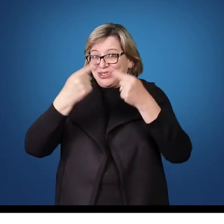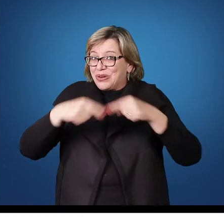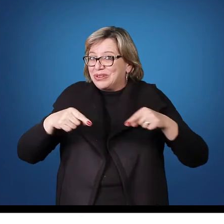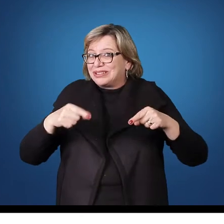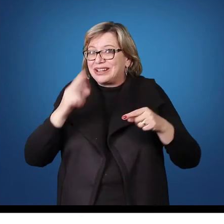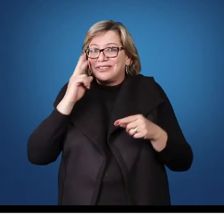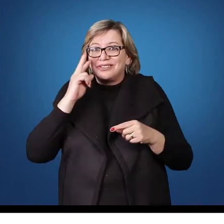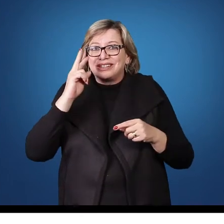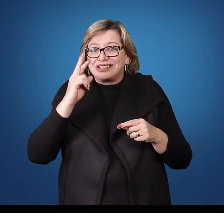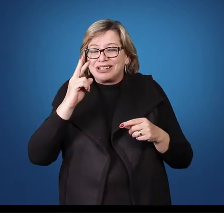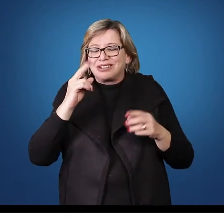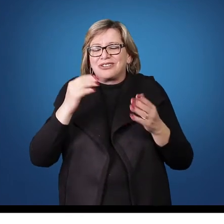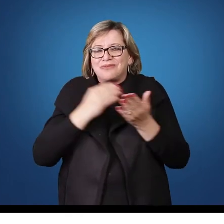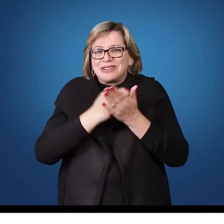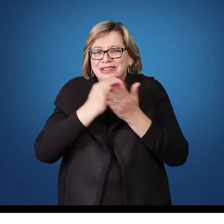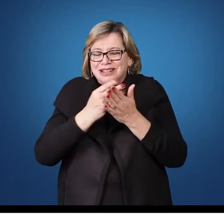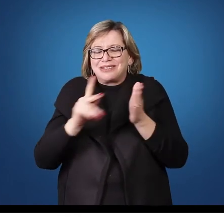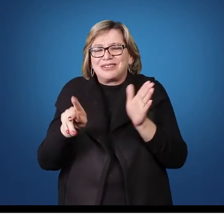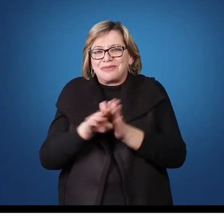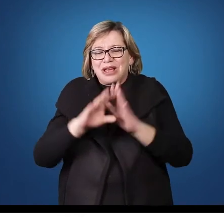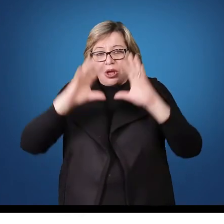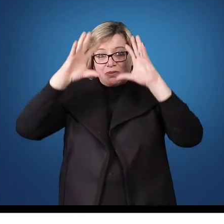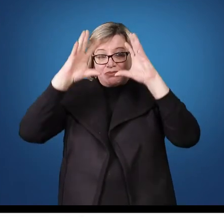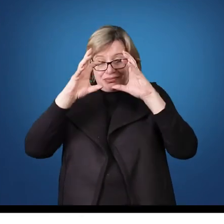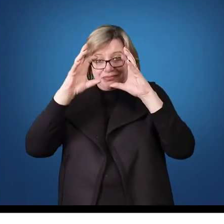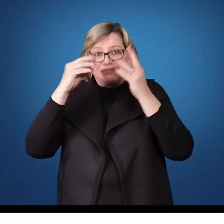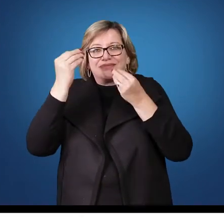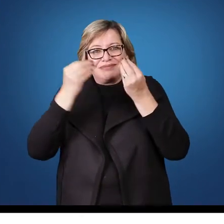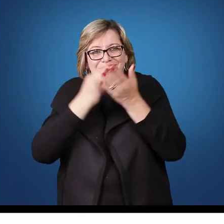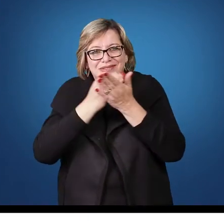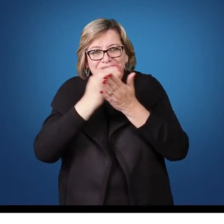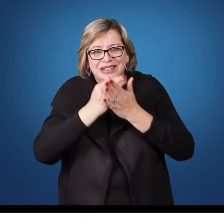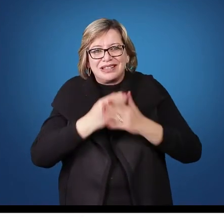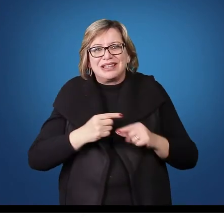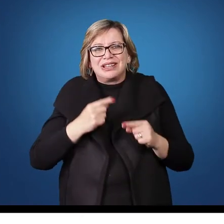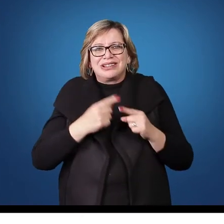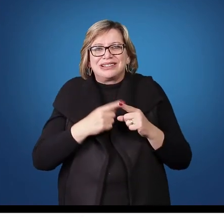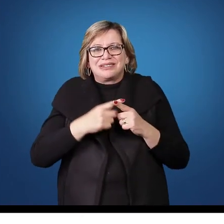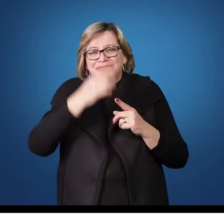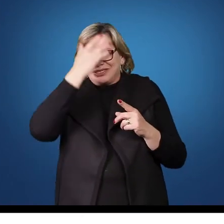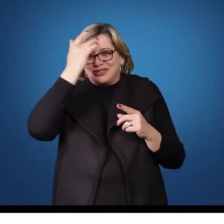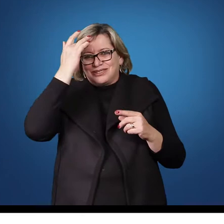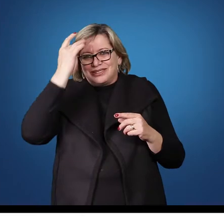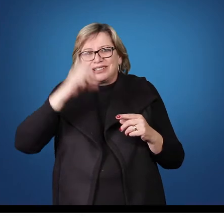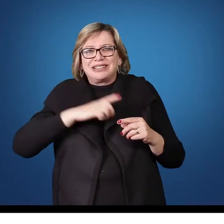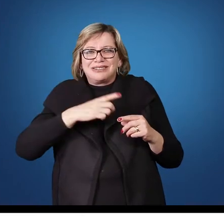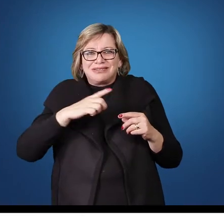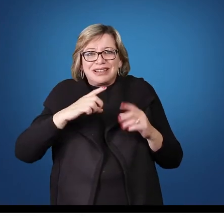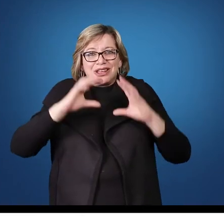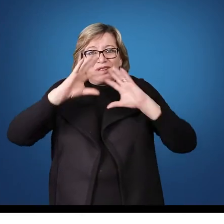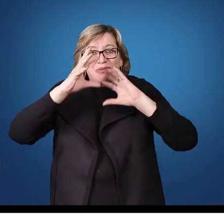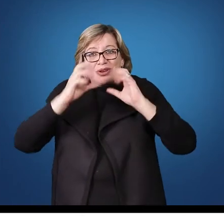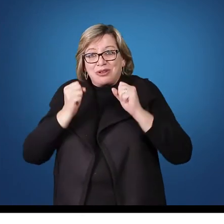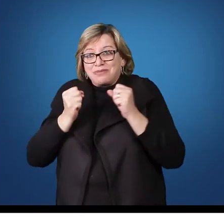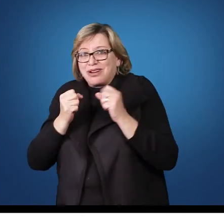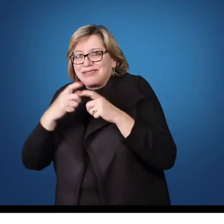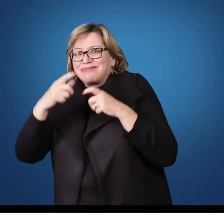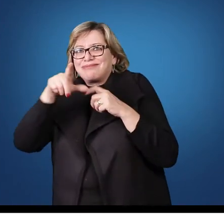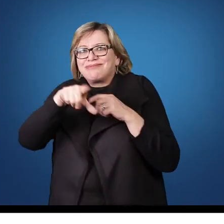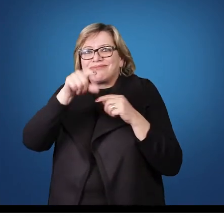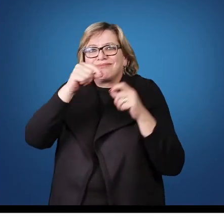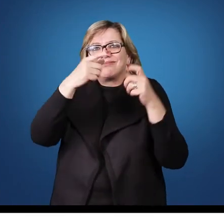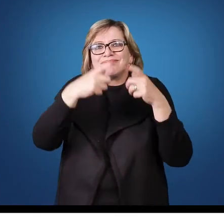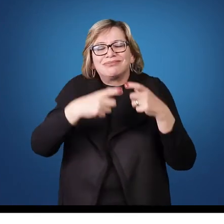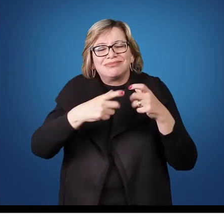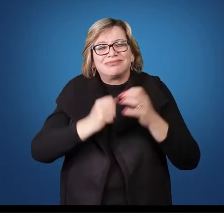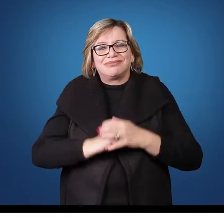elemento básico de apreensão. Tá? Então por que apreensão? Porque o jogador que está sem bola também pode se posicionar. A importância do jogo